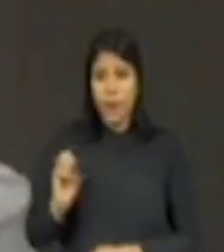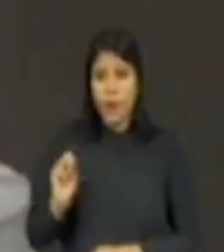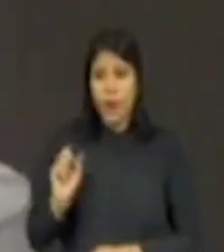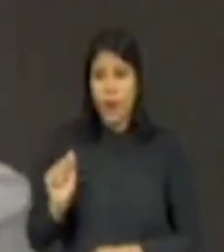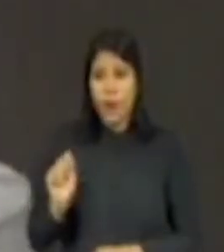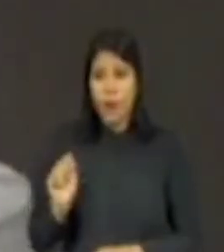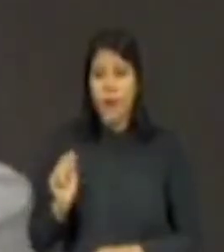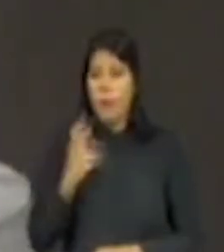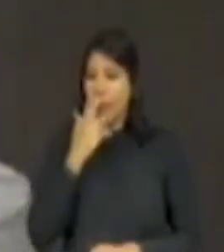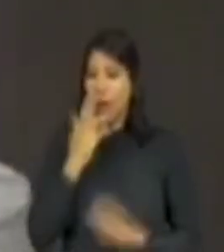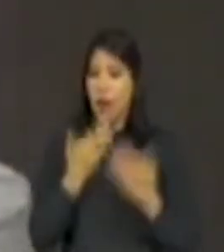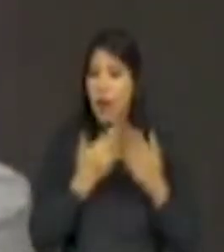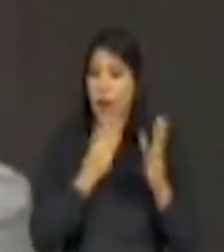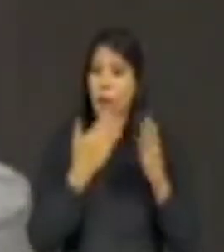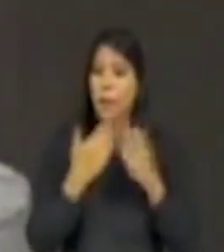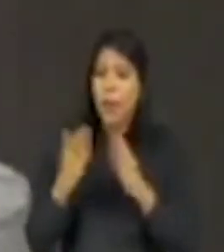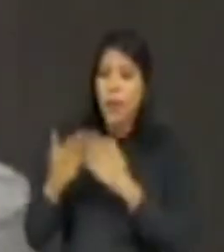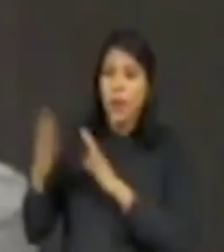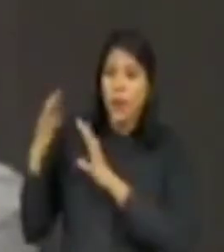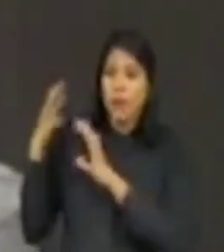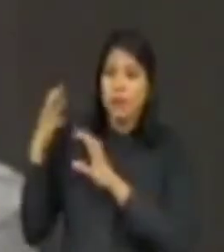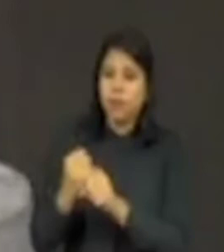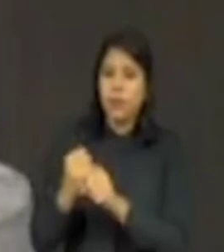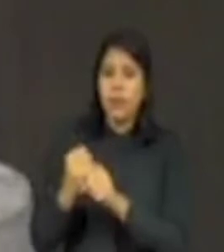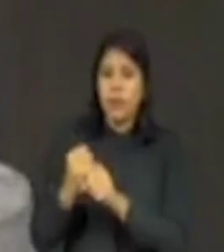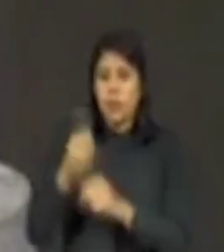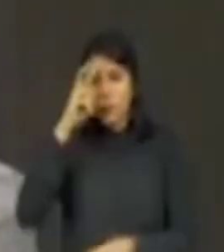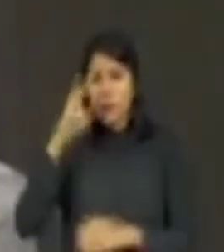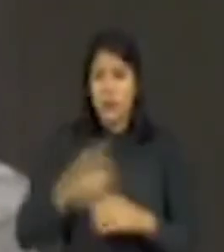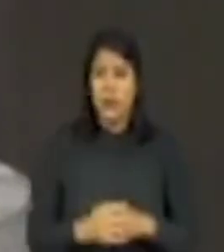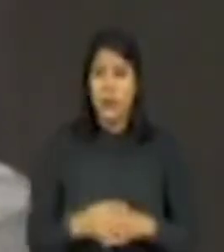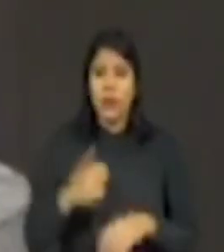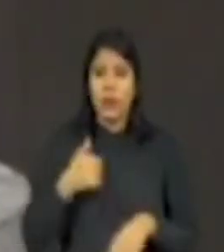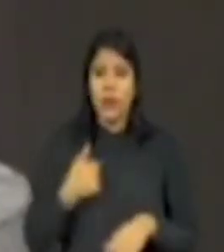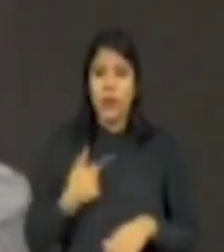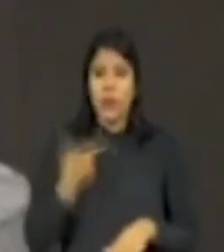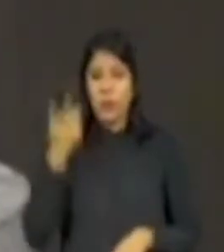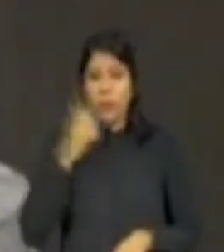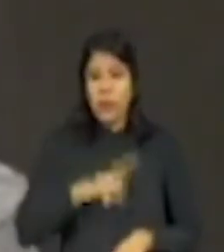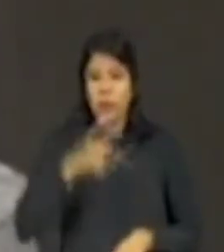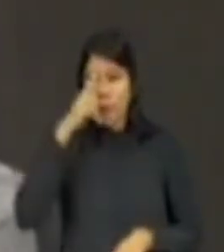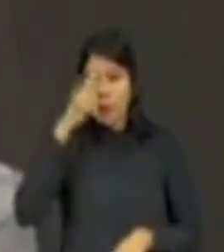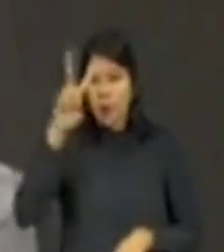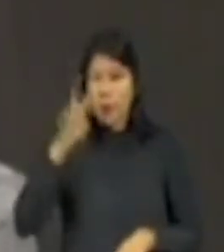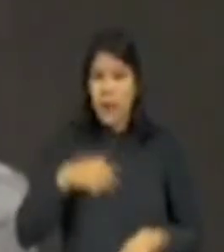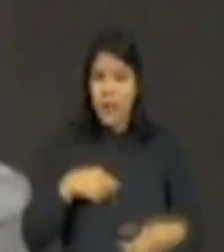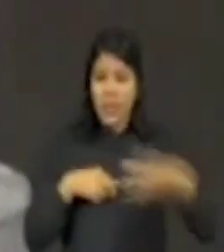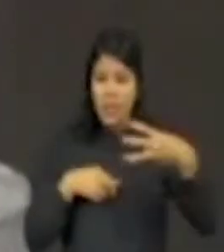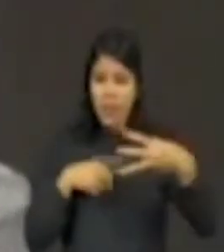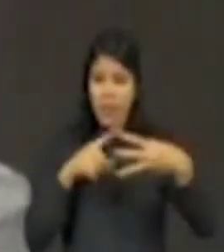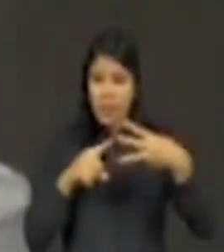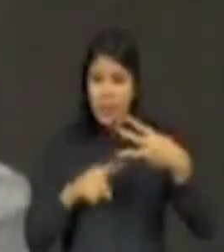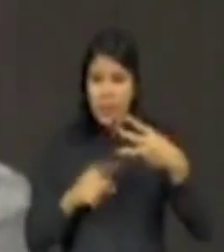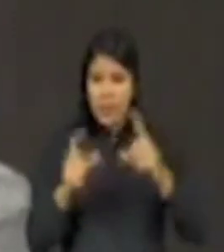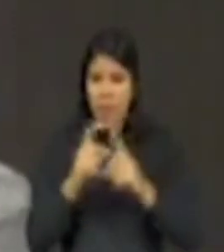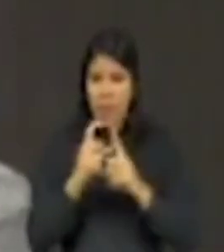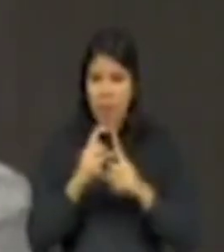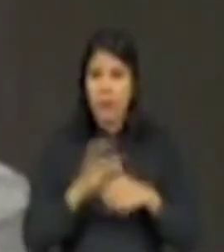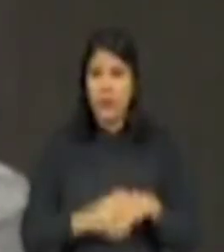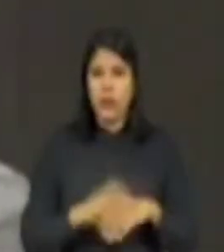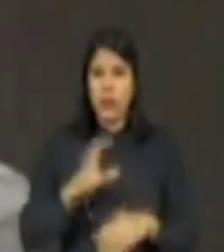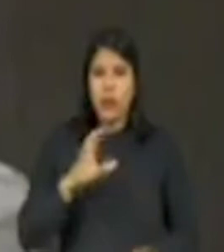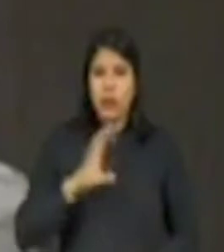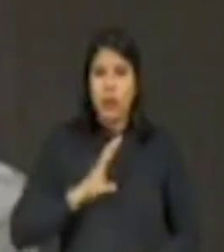Rosa Fonseca abriu muitos caminhos inspirou muitas pessoas convocou Eu só consigo lembrar de três palavras para falar dela